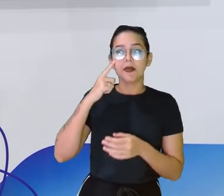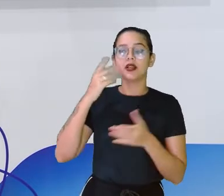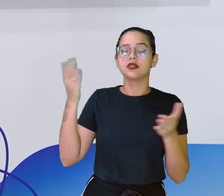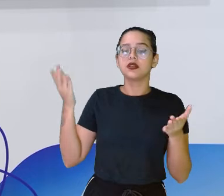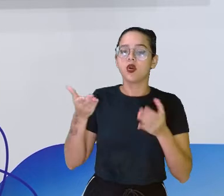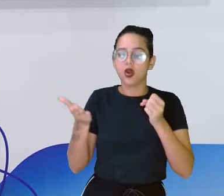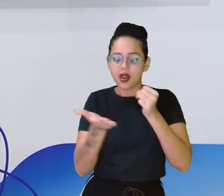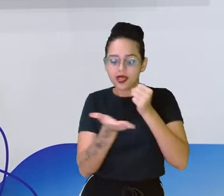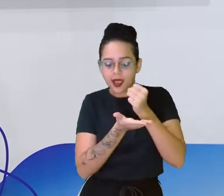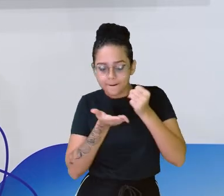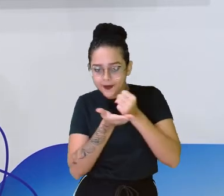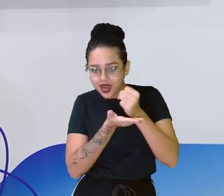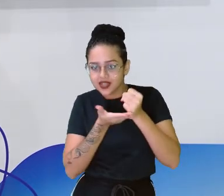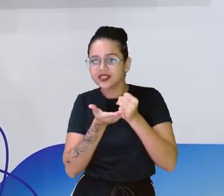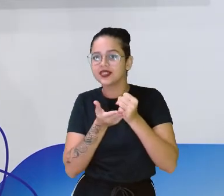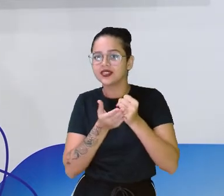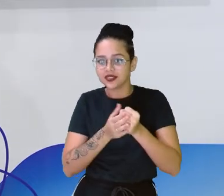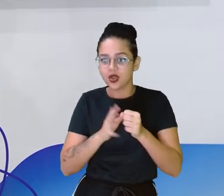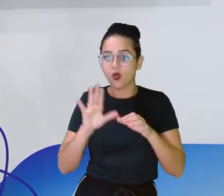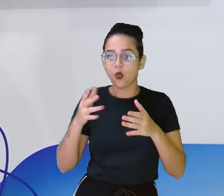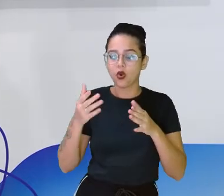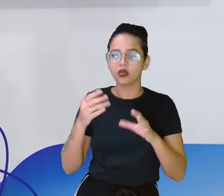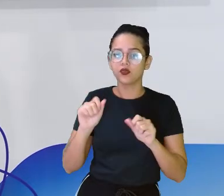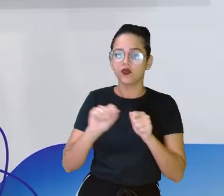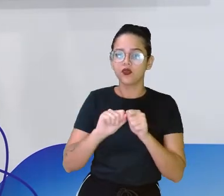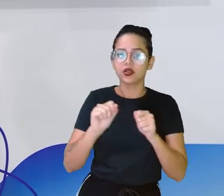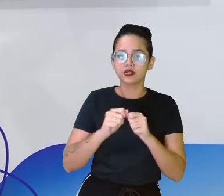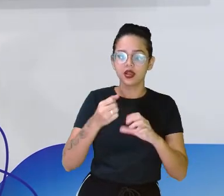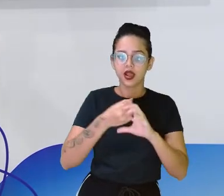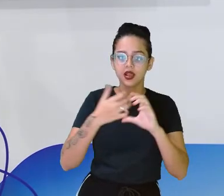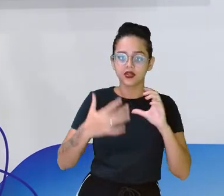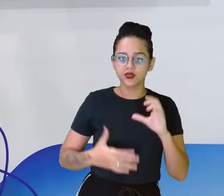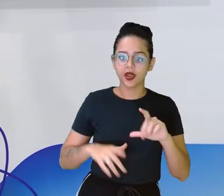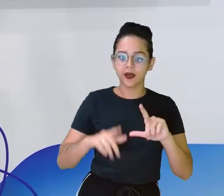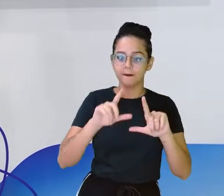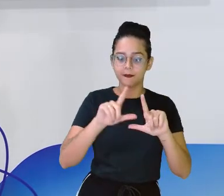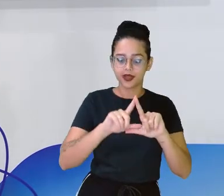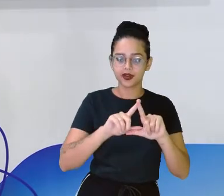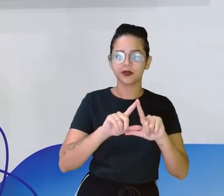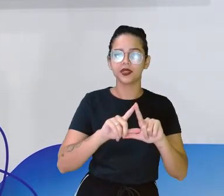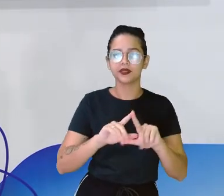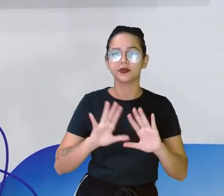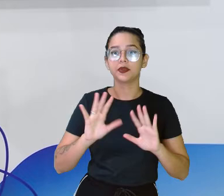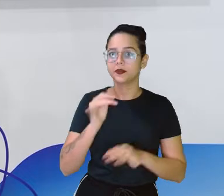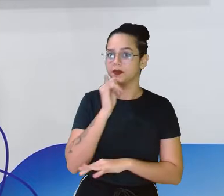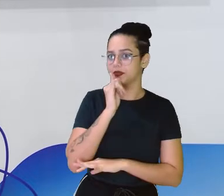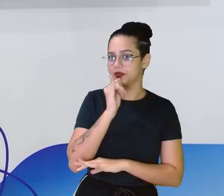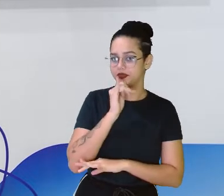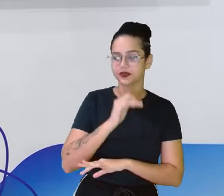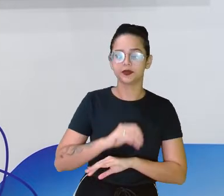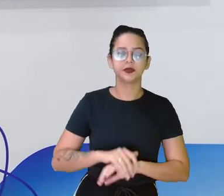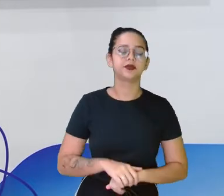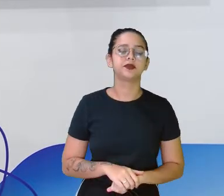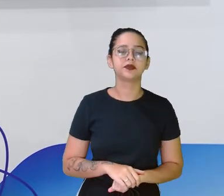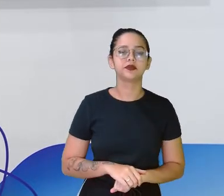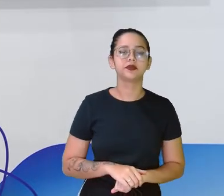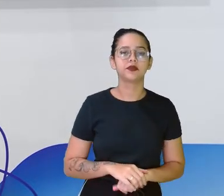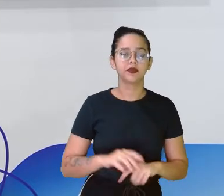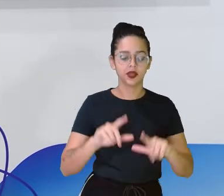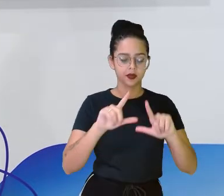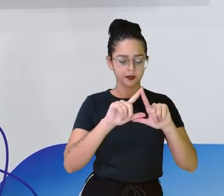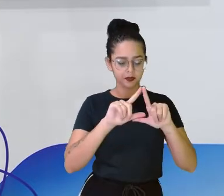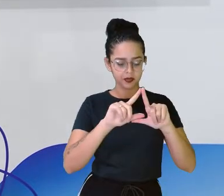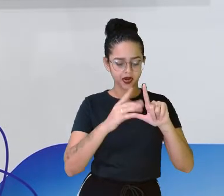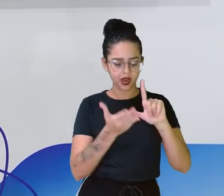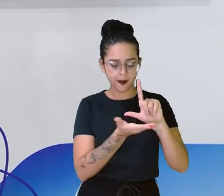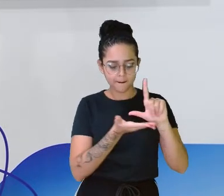for classificar as pirâmides. O número de lados que a base possui. Por exemplo, uma pirâmide cuja